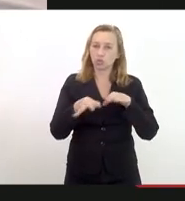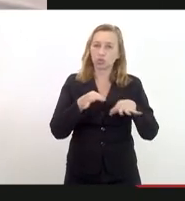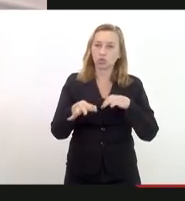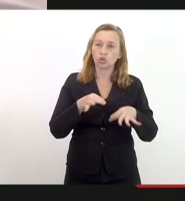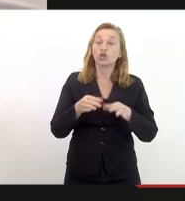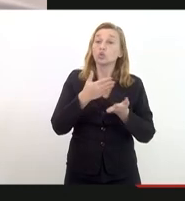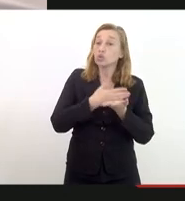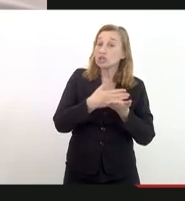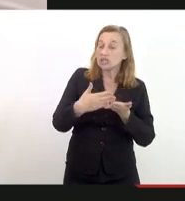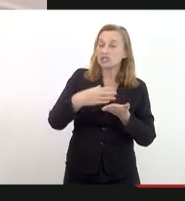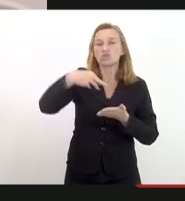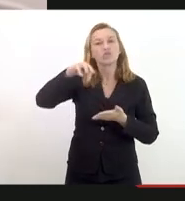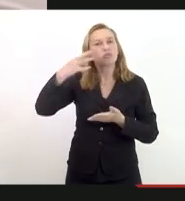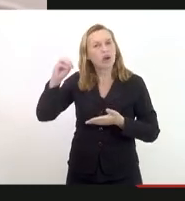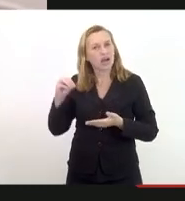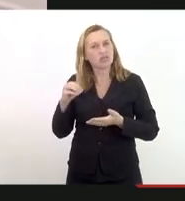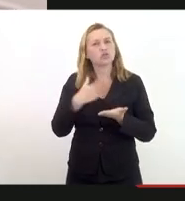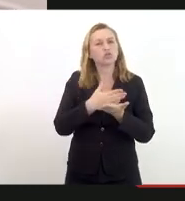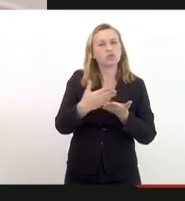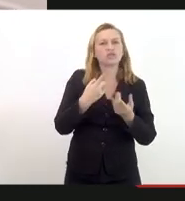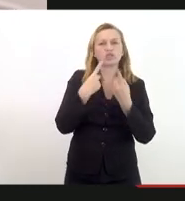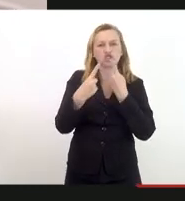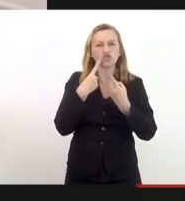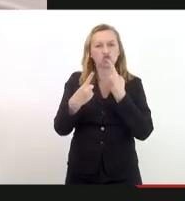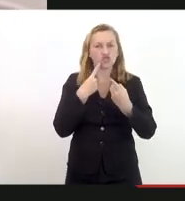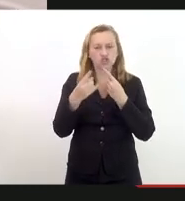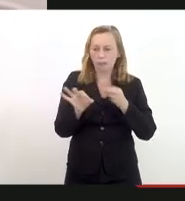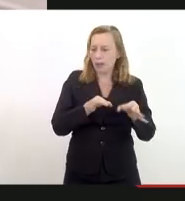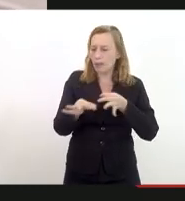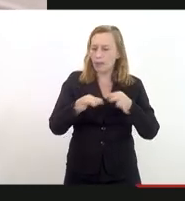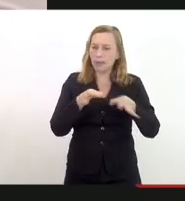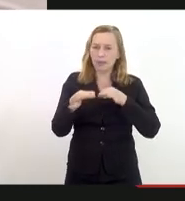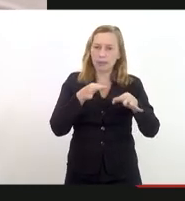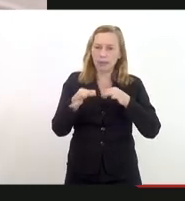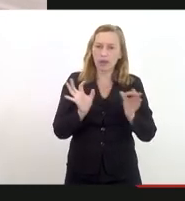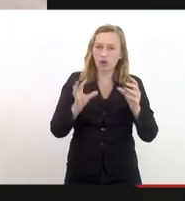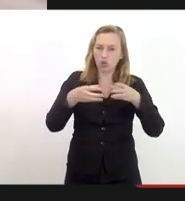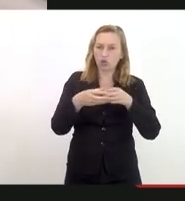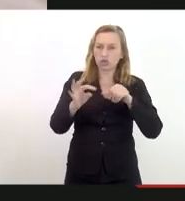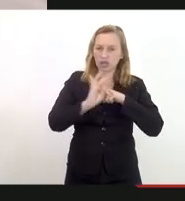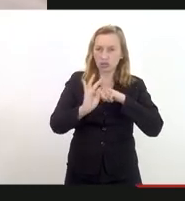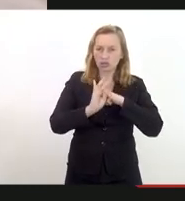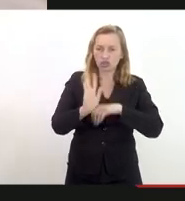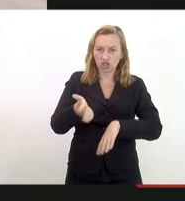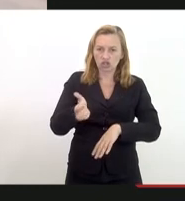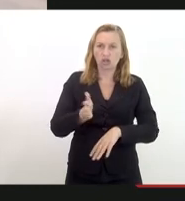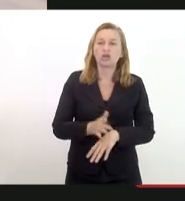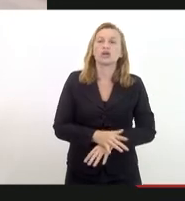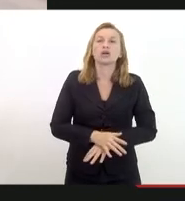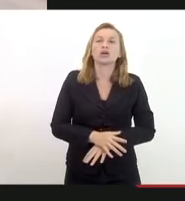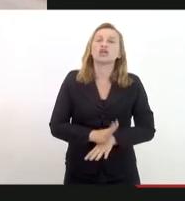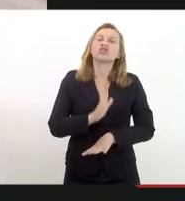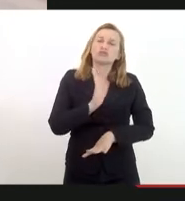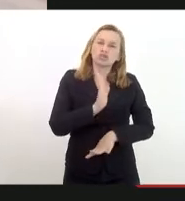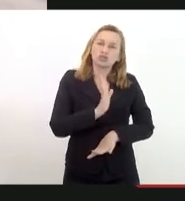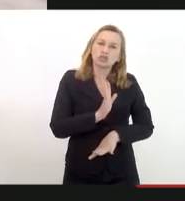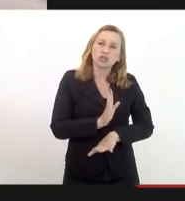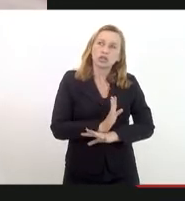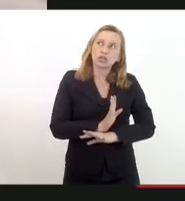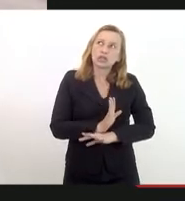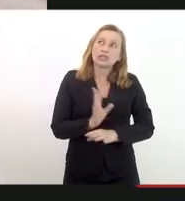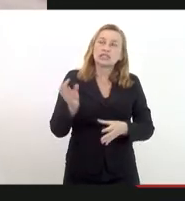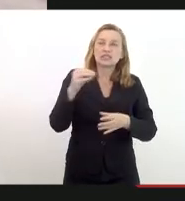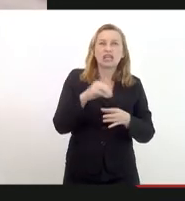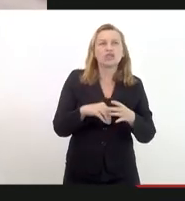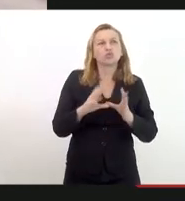no começo, em março, quando a gente começou a discutir, foi elaborado pela nossa equipe técnica, que nós tínhamos